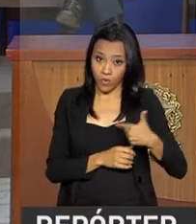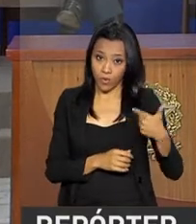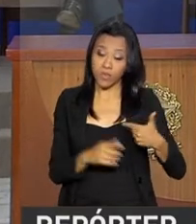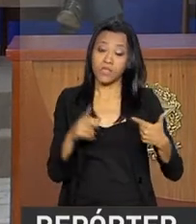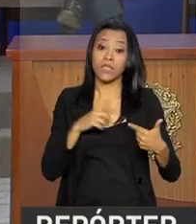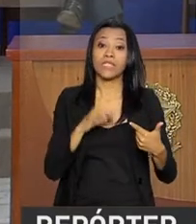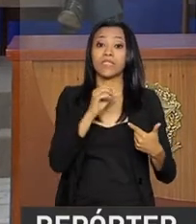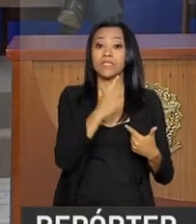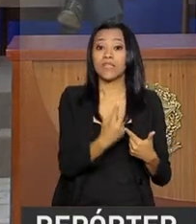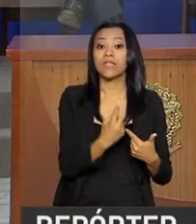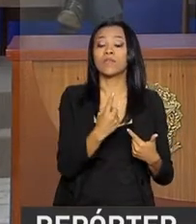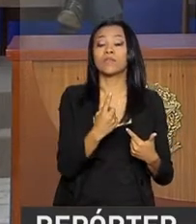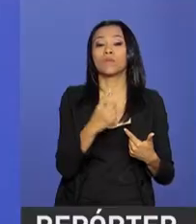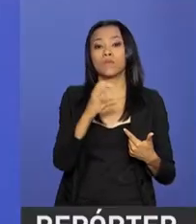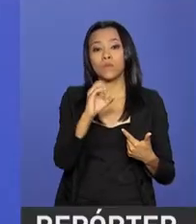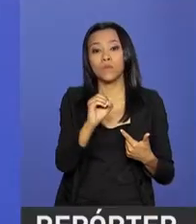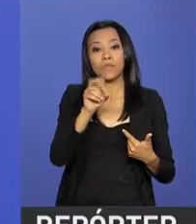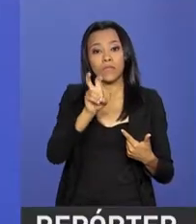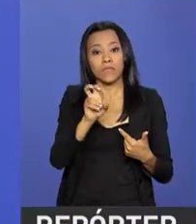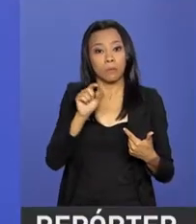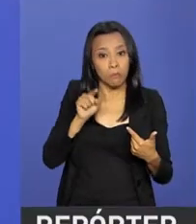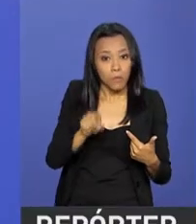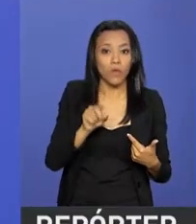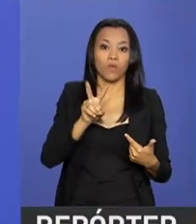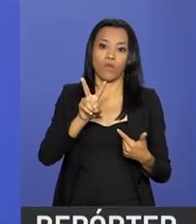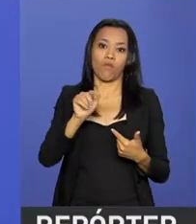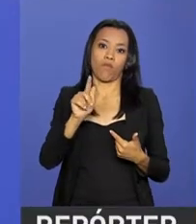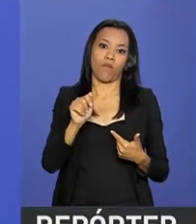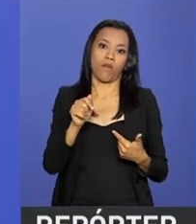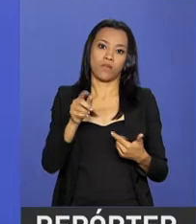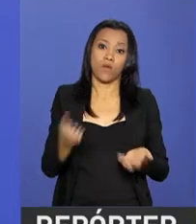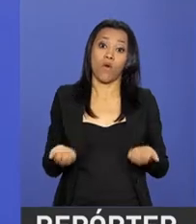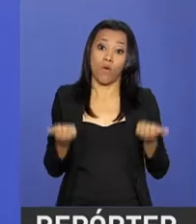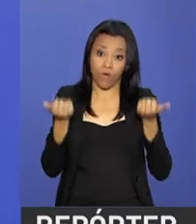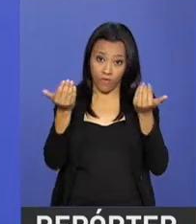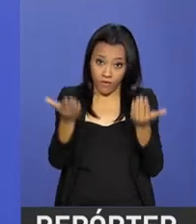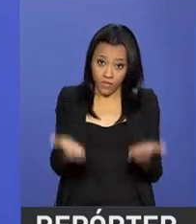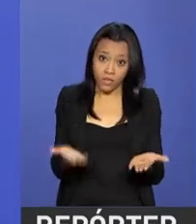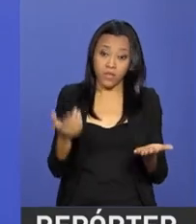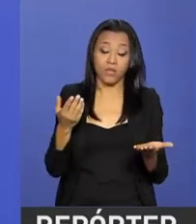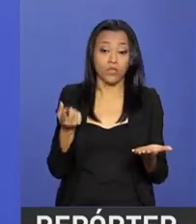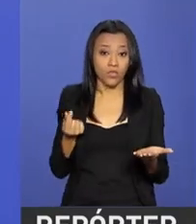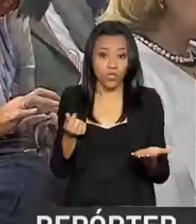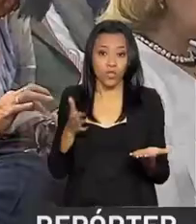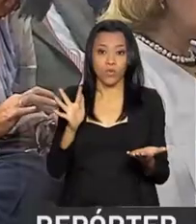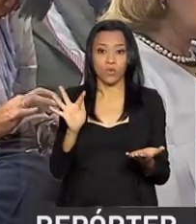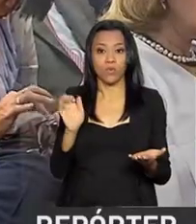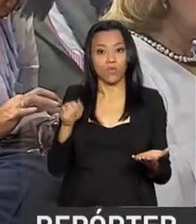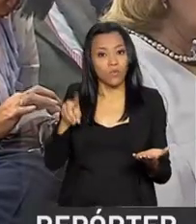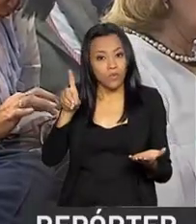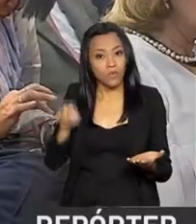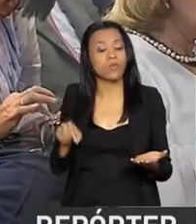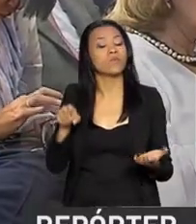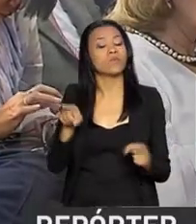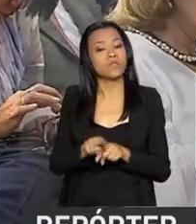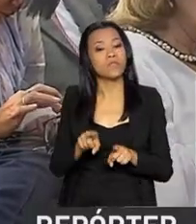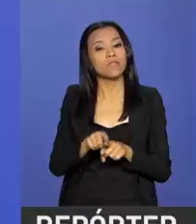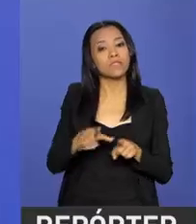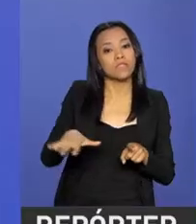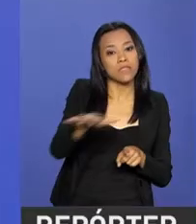105 mil vagas ofertadas utilizando recursos dos fundos constitucionais e de desenvolvimento para o financiamento